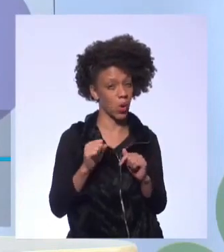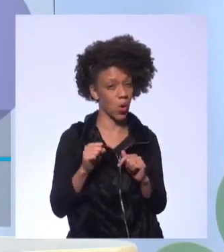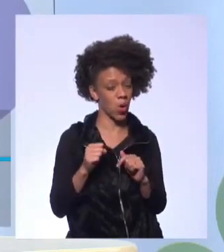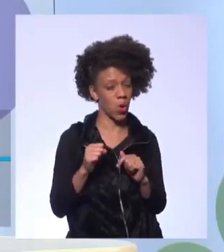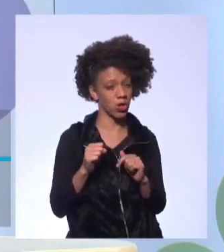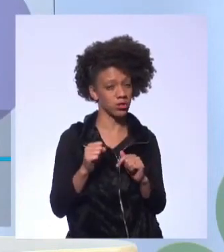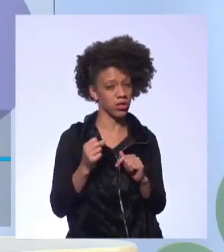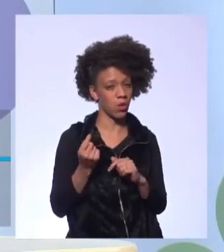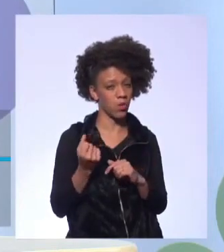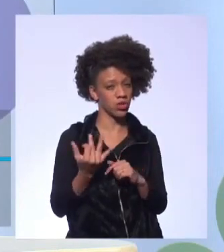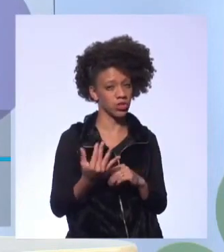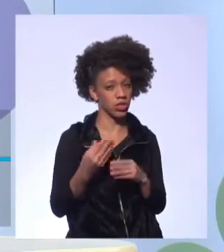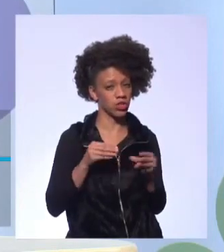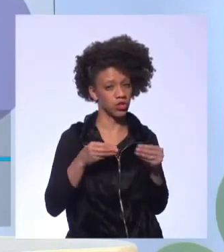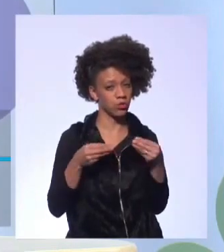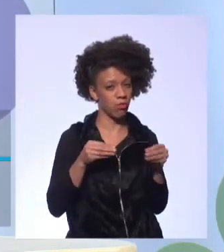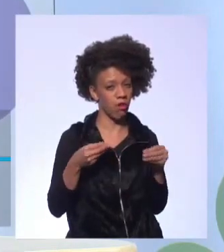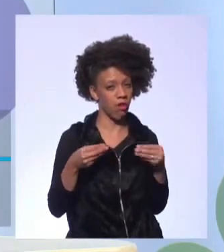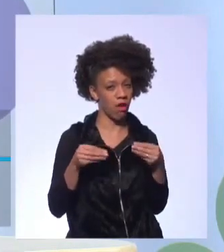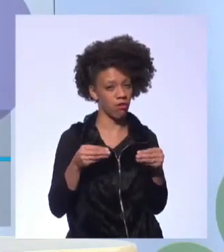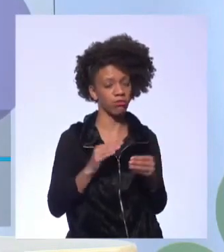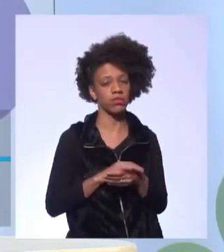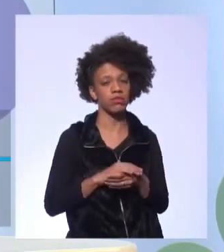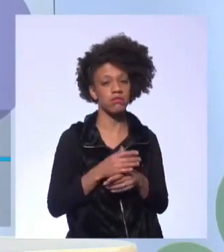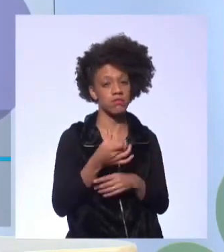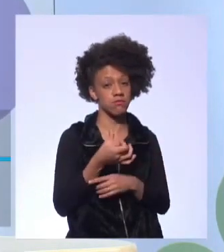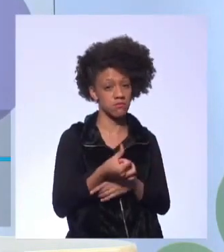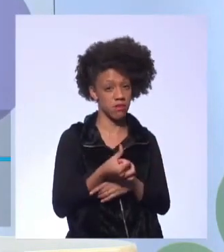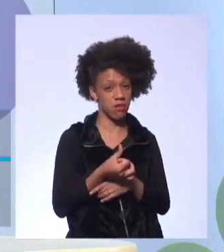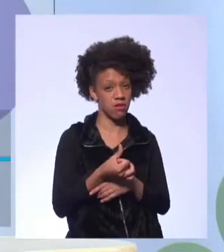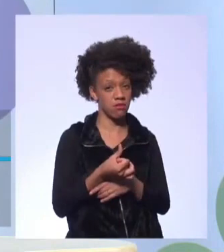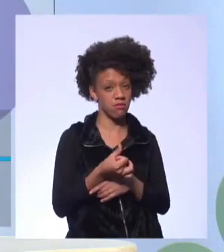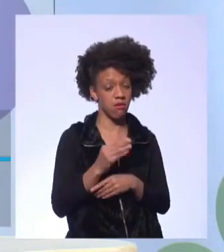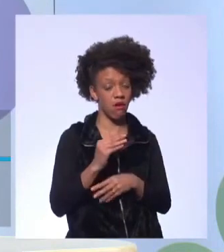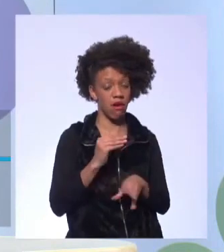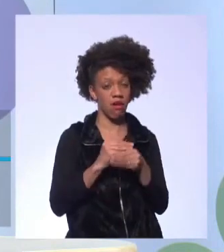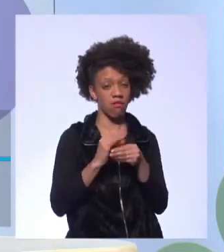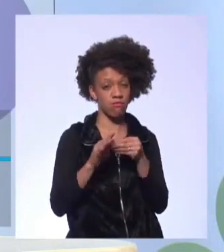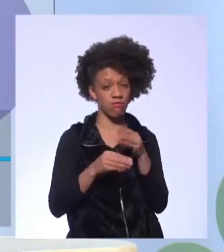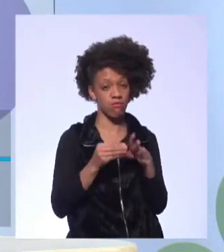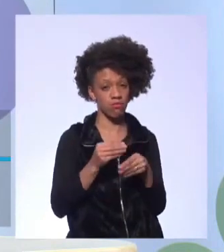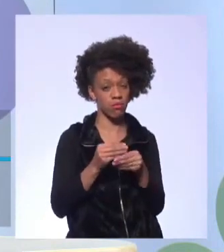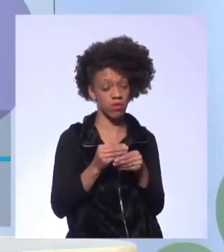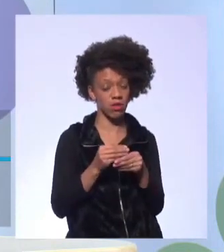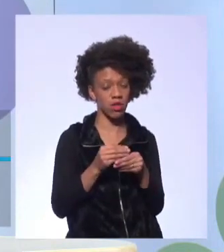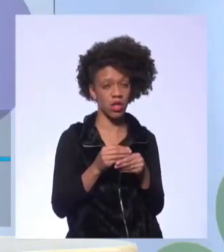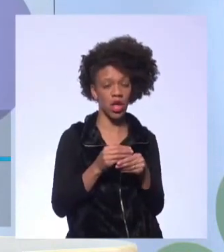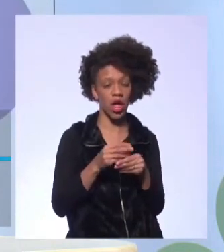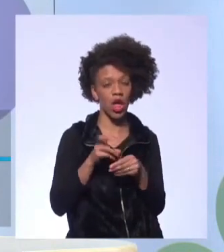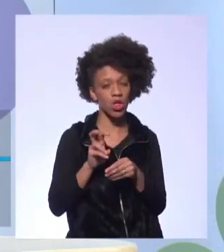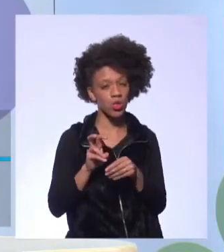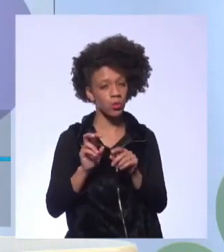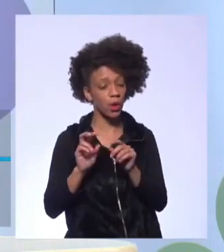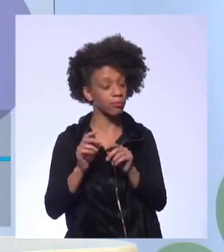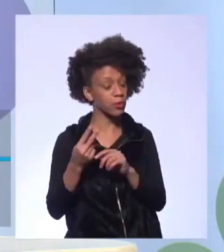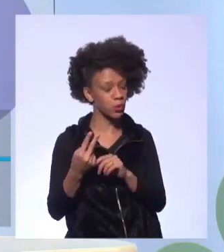8 a quantidade de moléculas, 6 as substâncias, sendo 2 simples e 4 compostas.